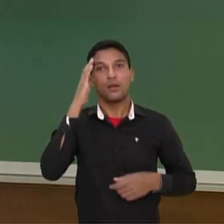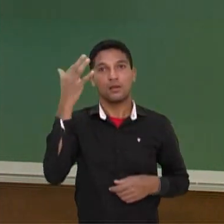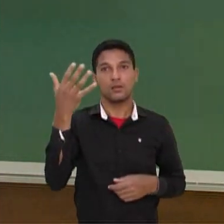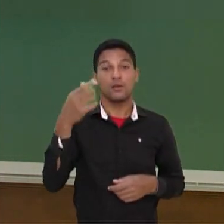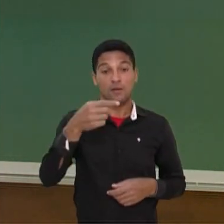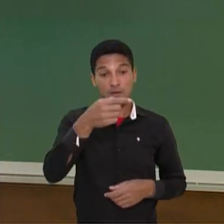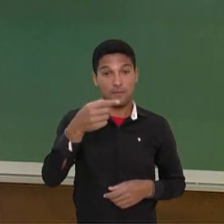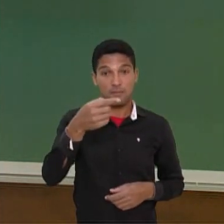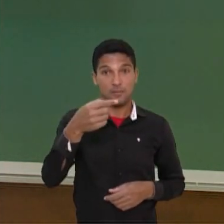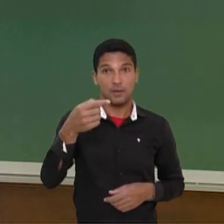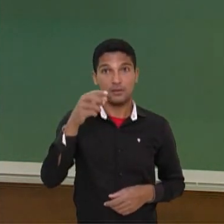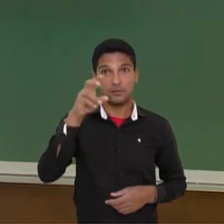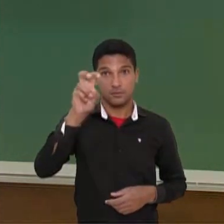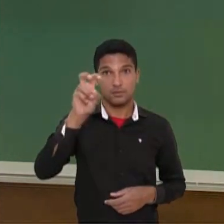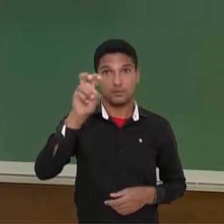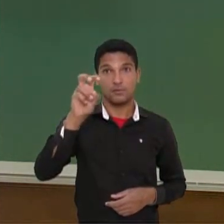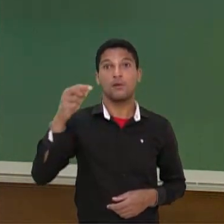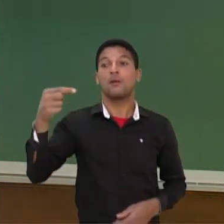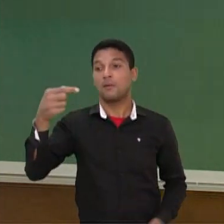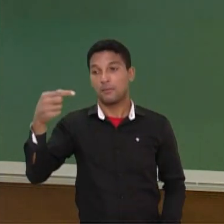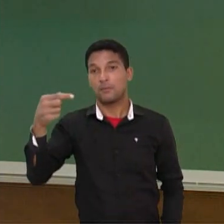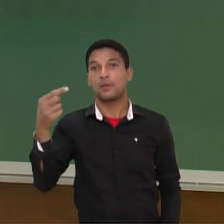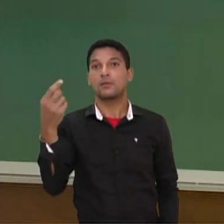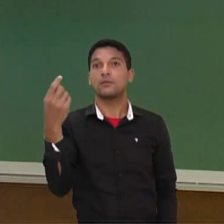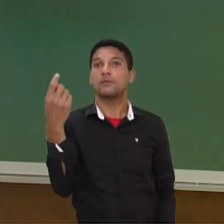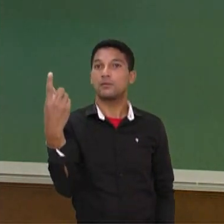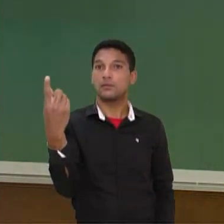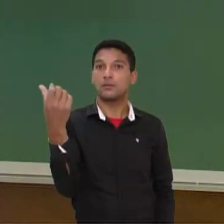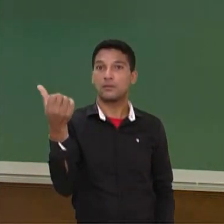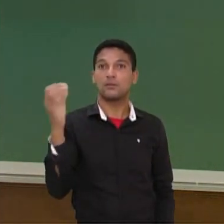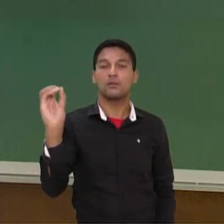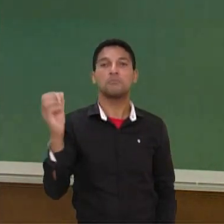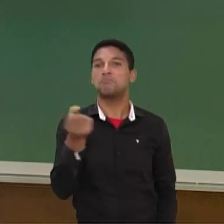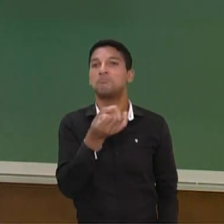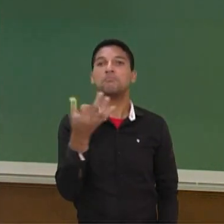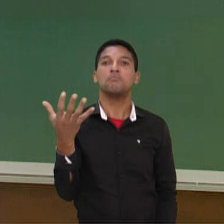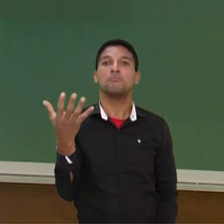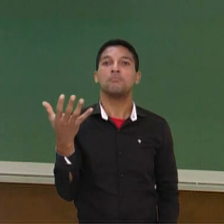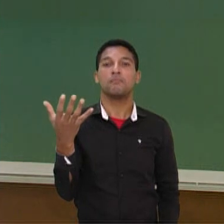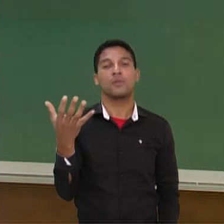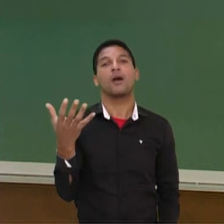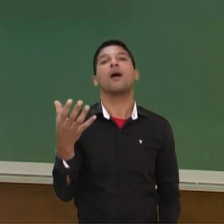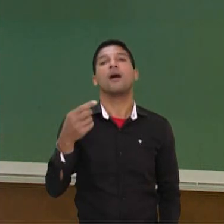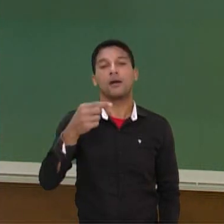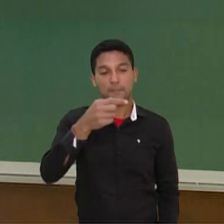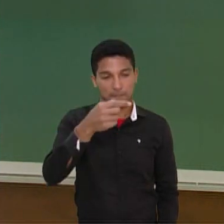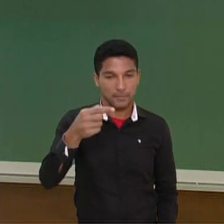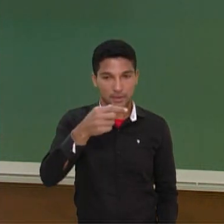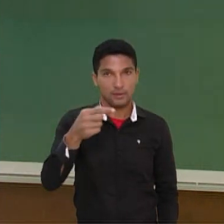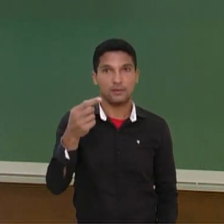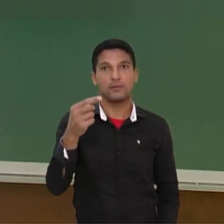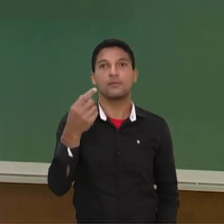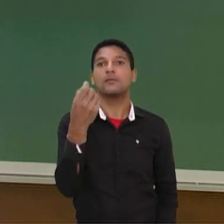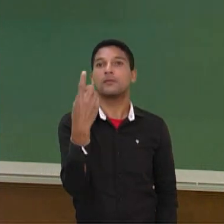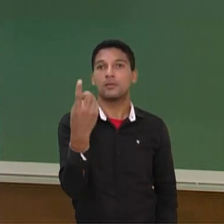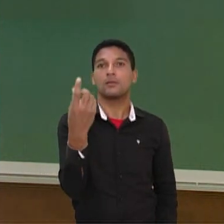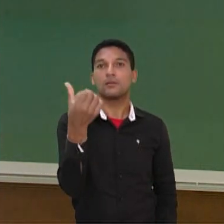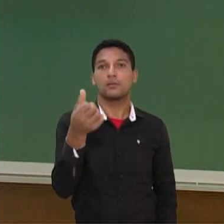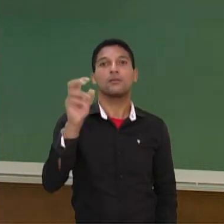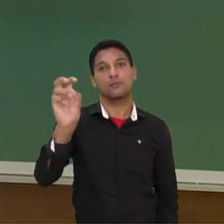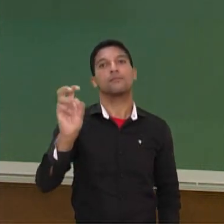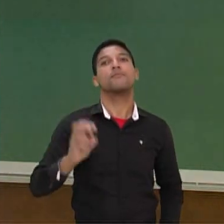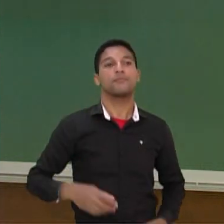Menos 5 com menos 160, né? Menos 5 com menos 160 vai ficar menos 165, né? Tá lá,